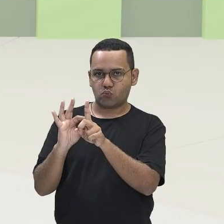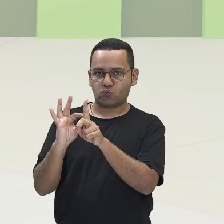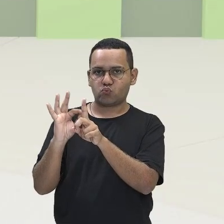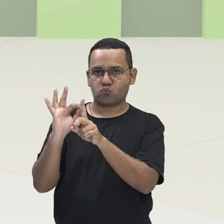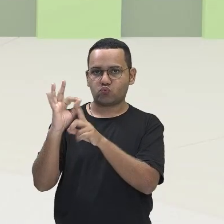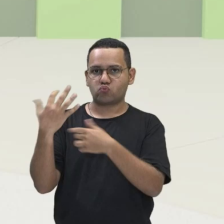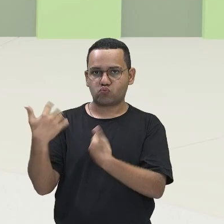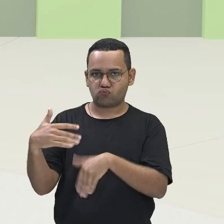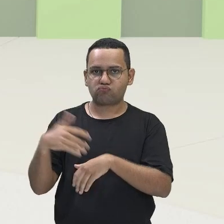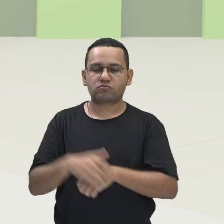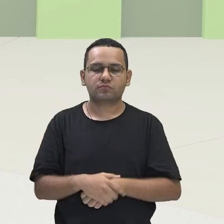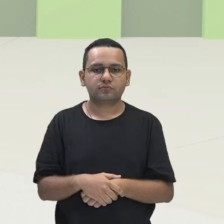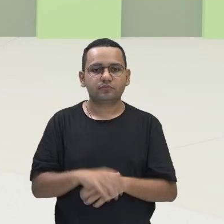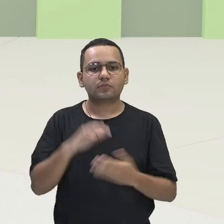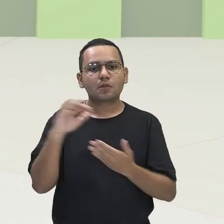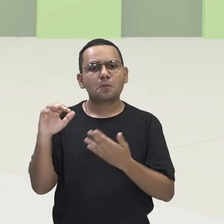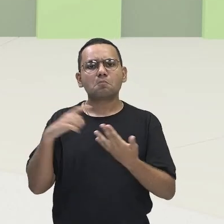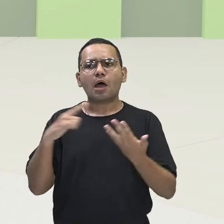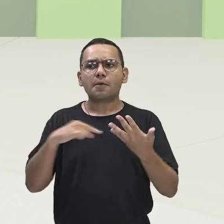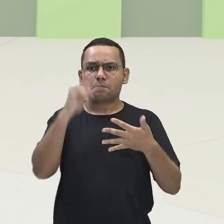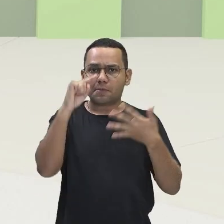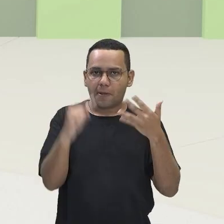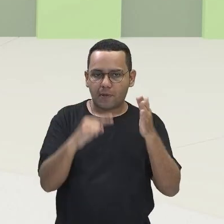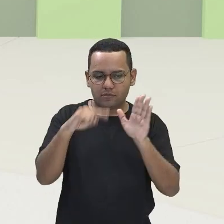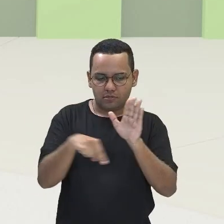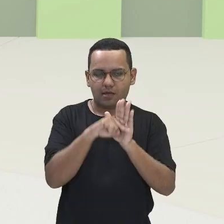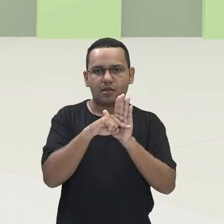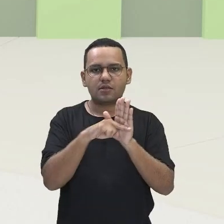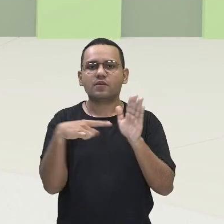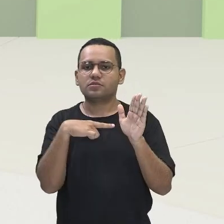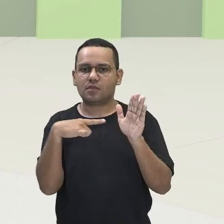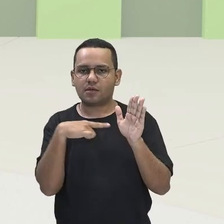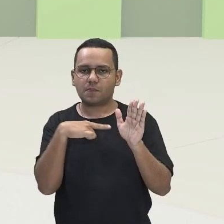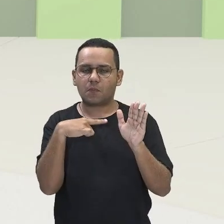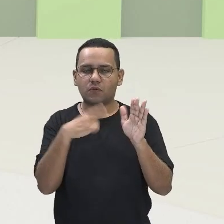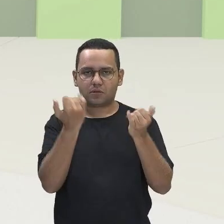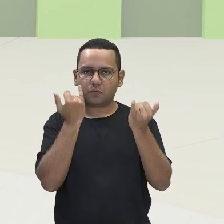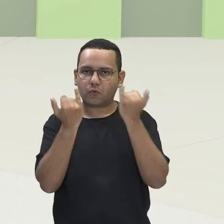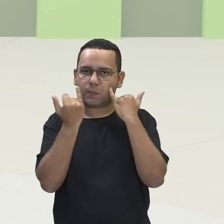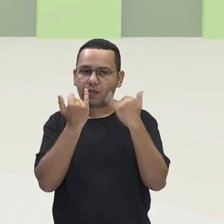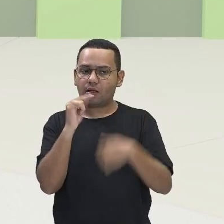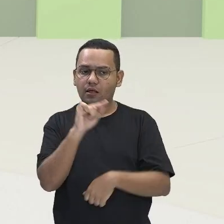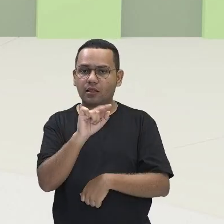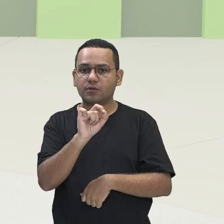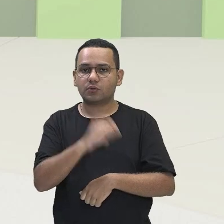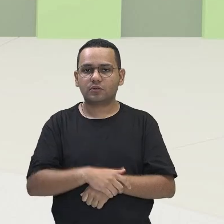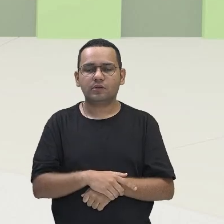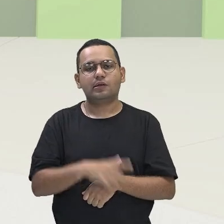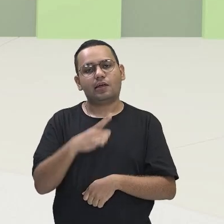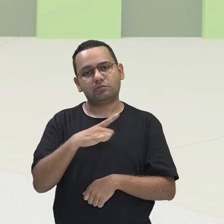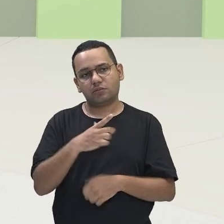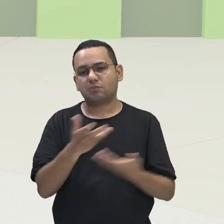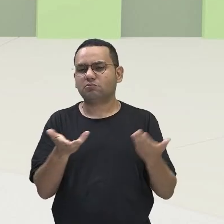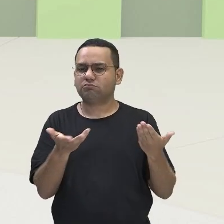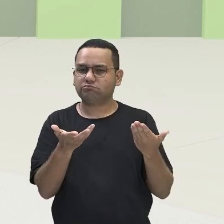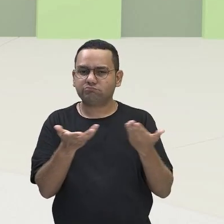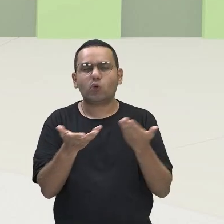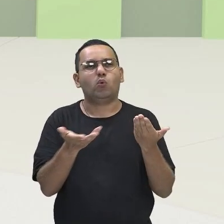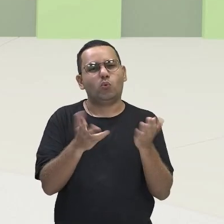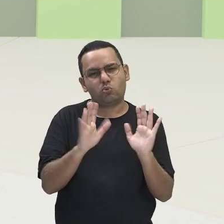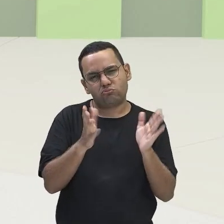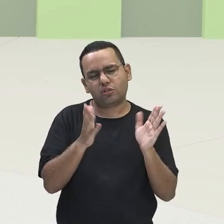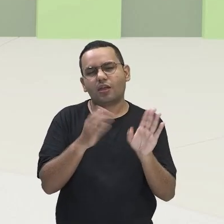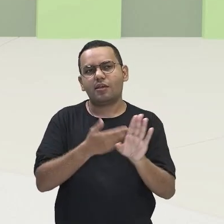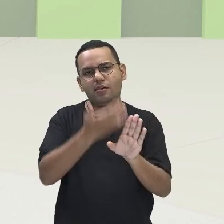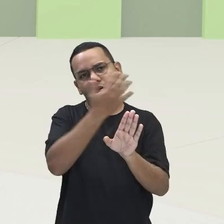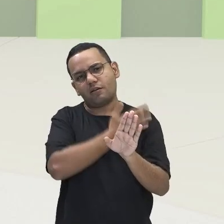ali, desses aspectos negativos, várias questões que já acontecem, olha, há muito tempo no nosso dia